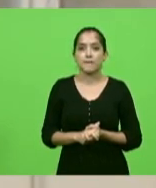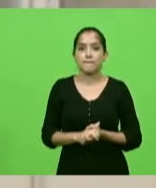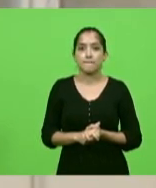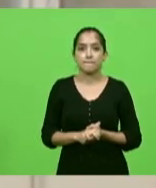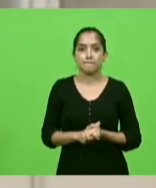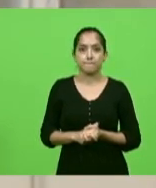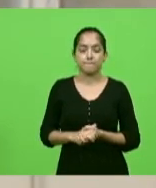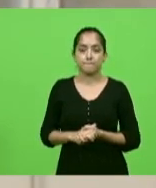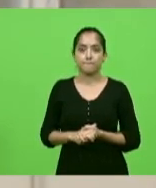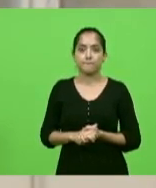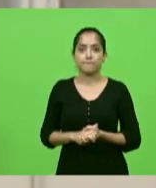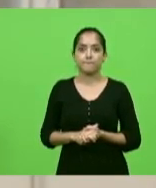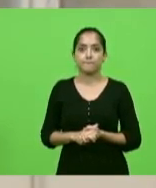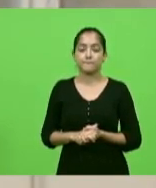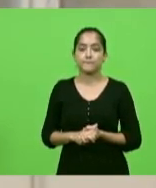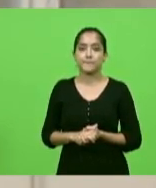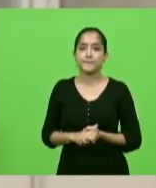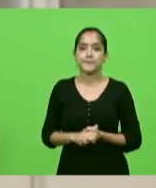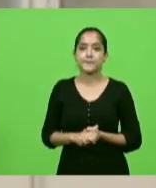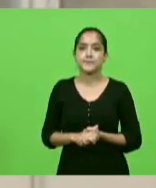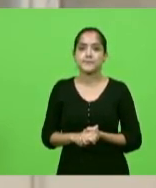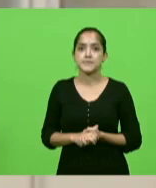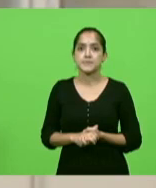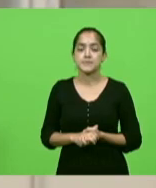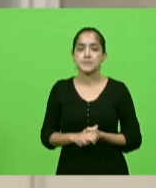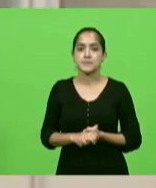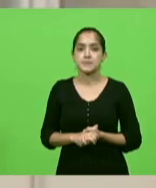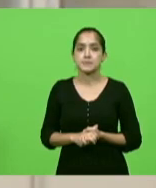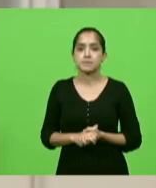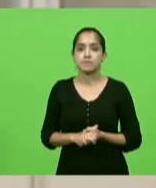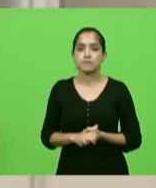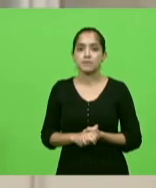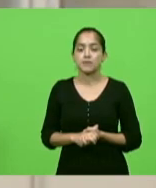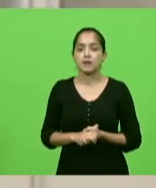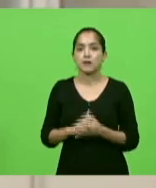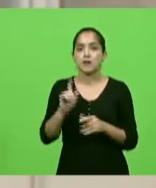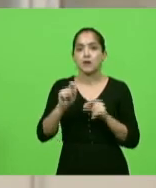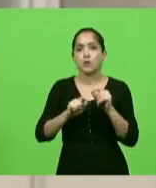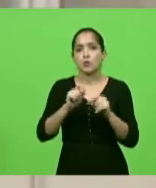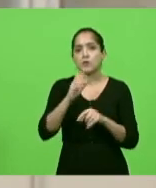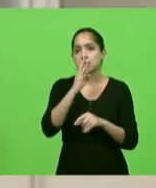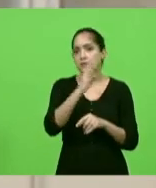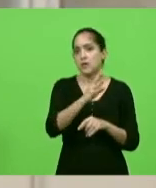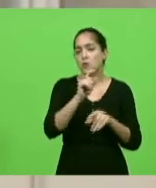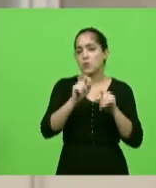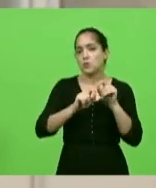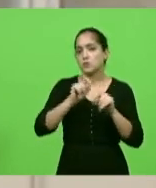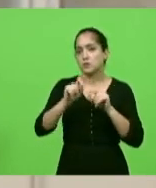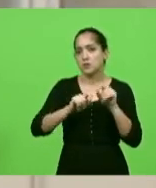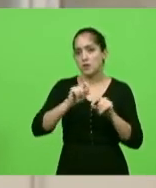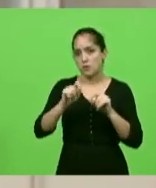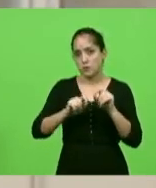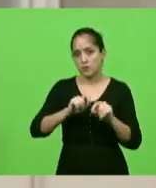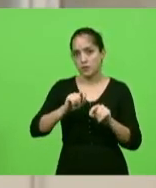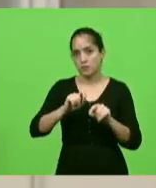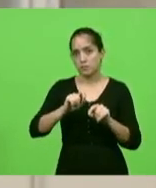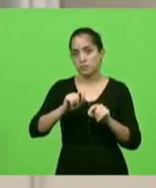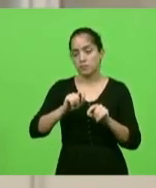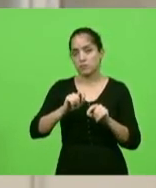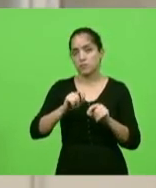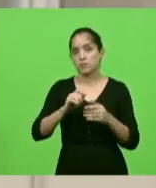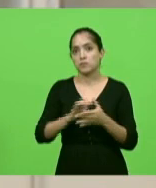E aí G1 e o que se imputa o PS acusa